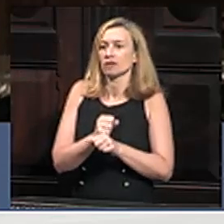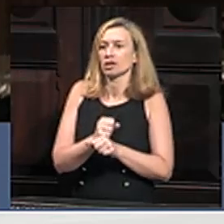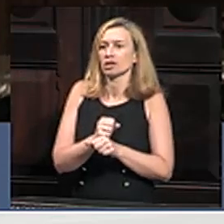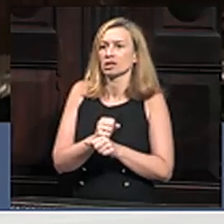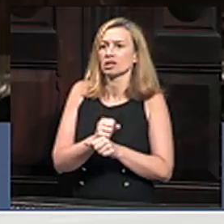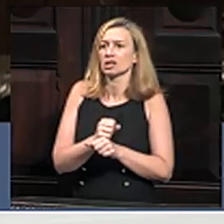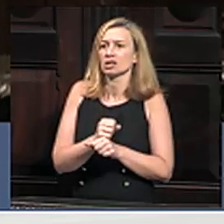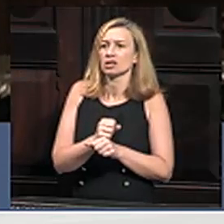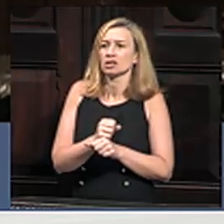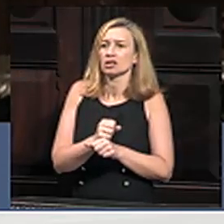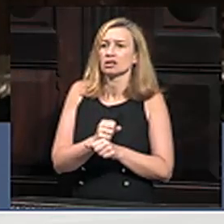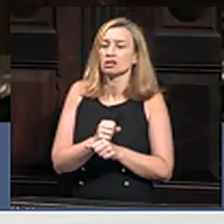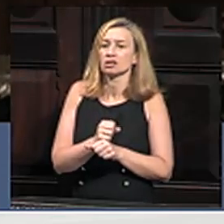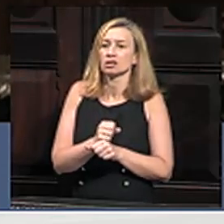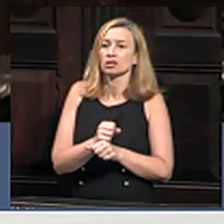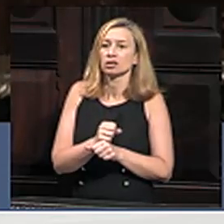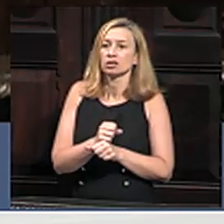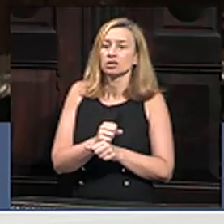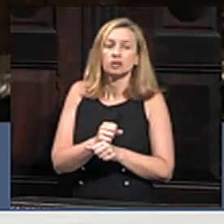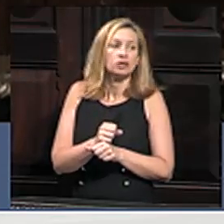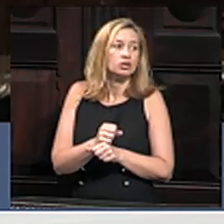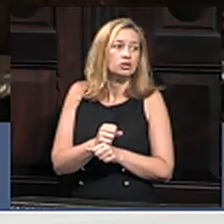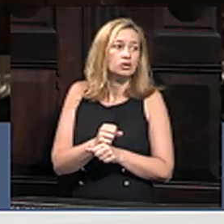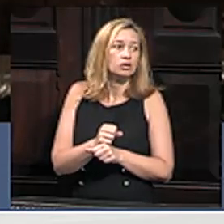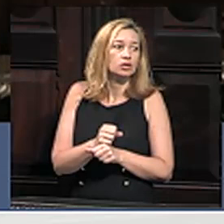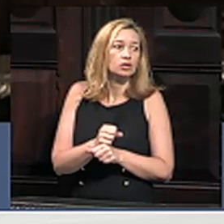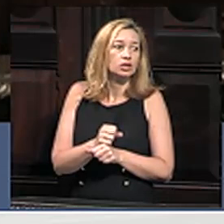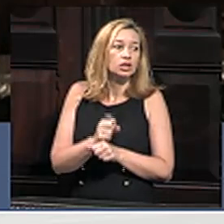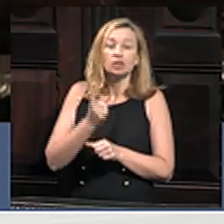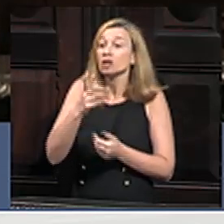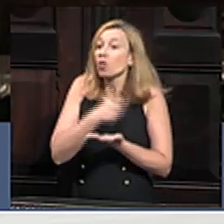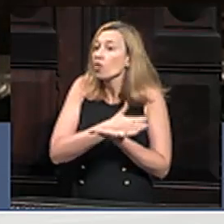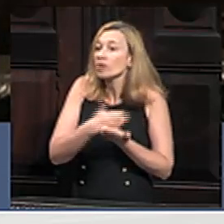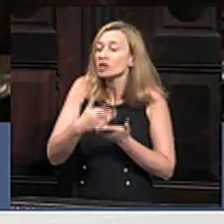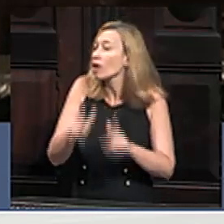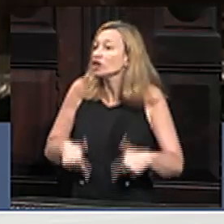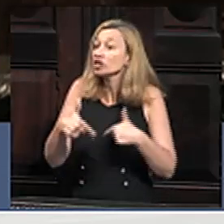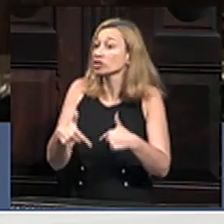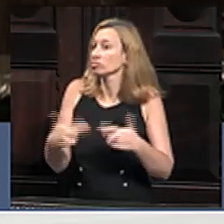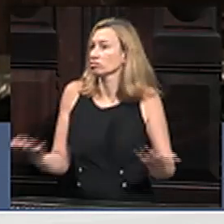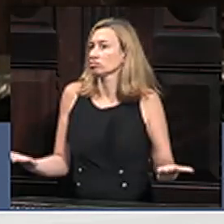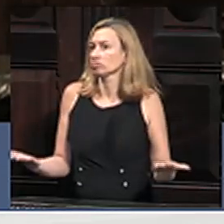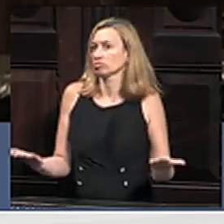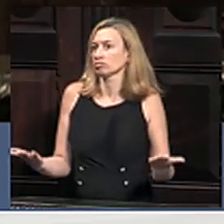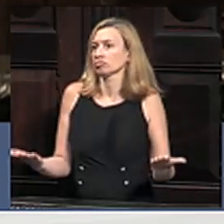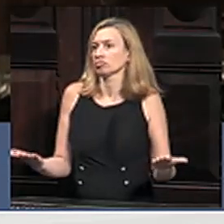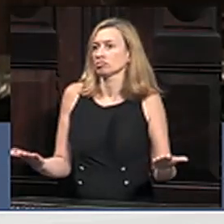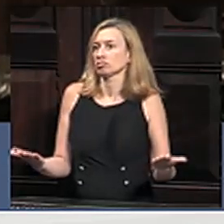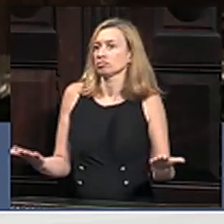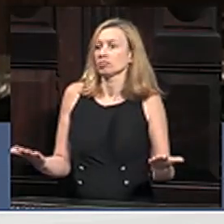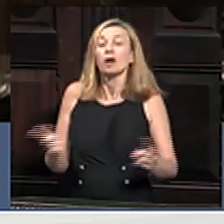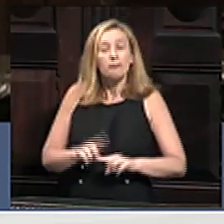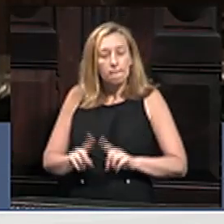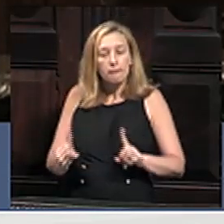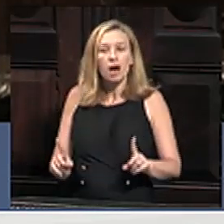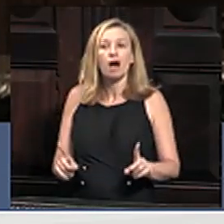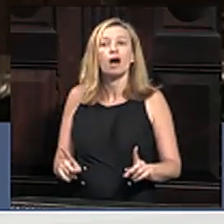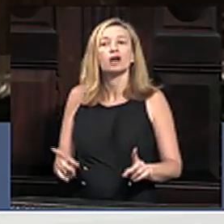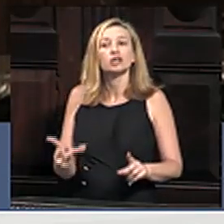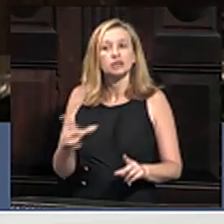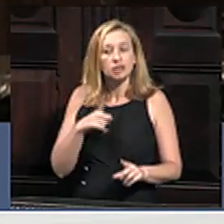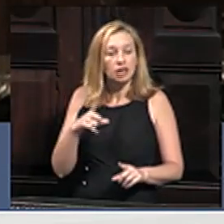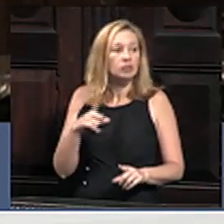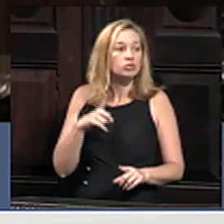não assumiu e, portanto, ainda não começou a governar. Mas nós temos, este